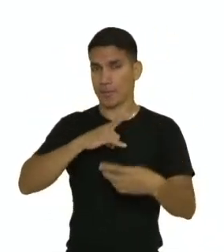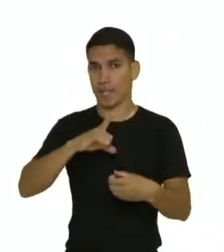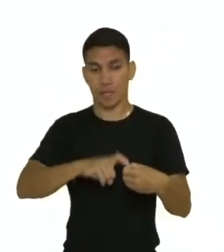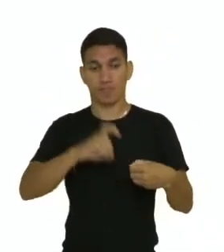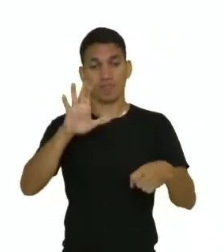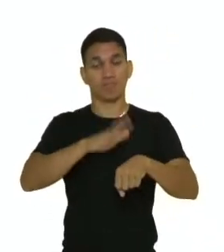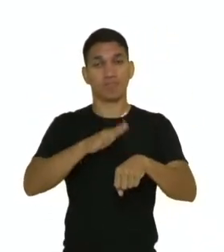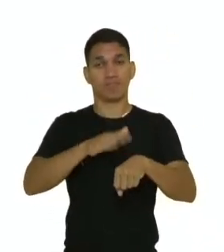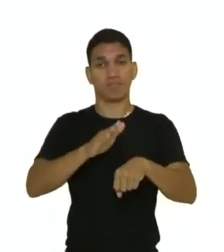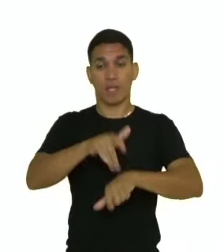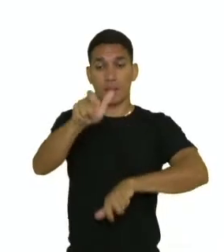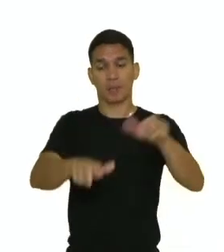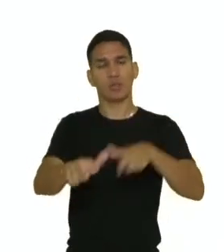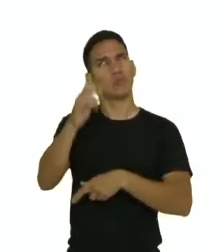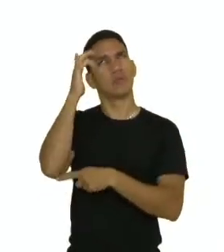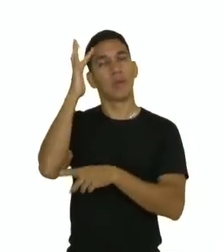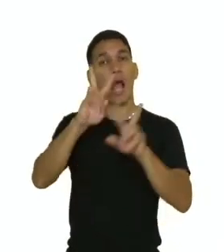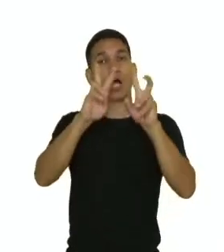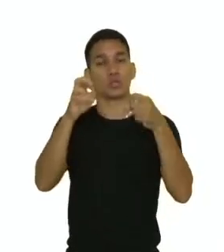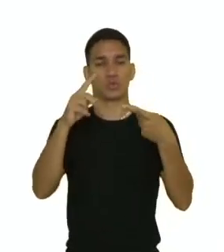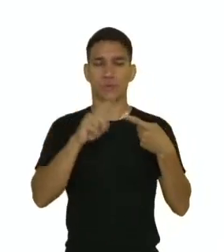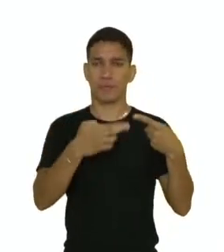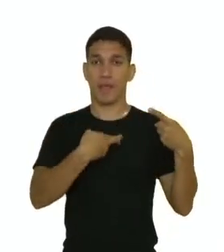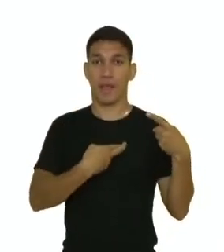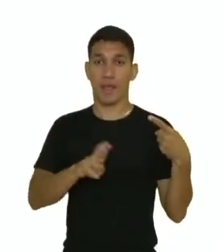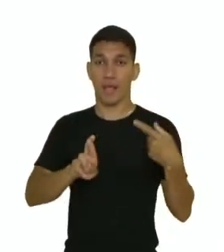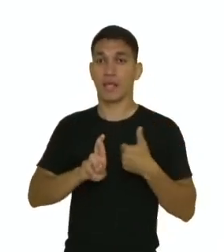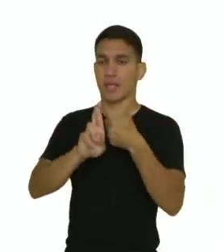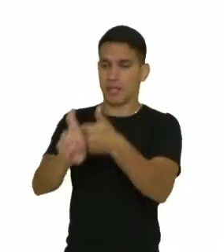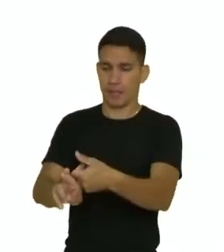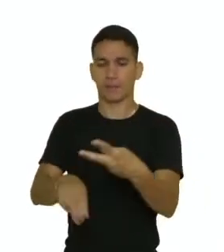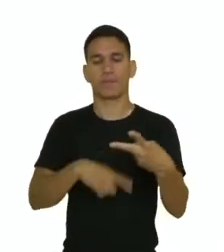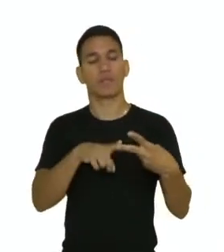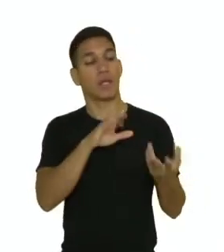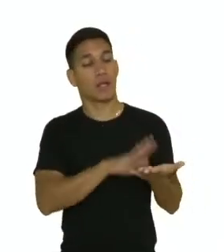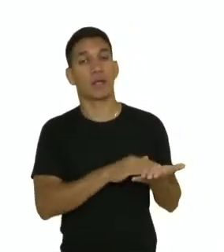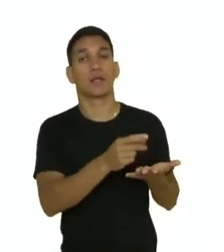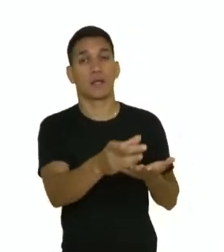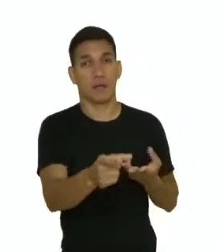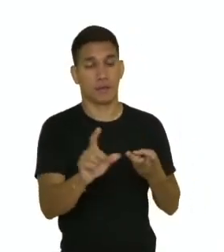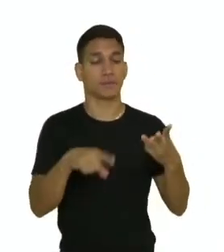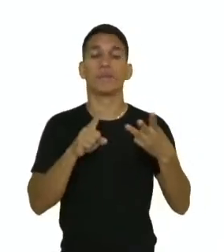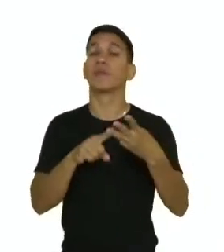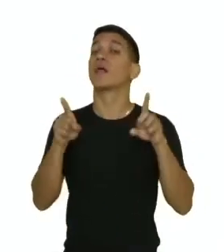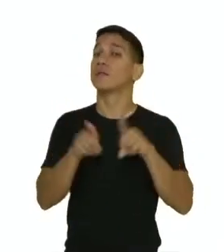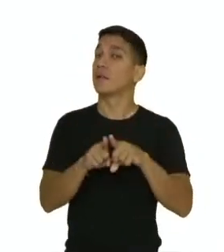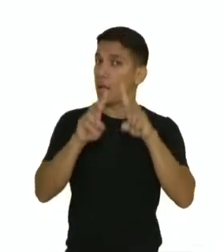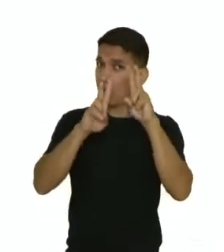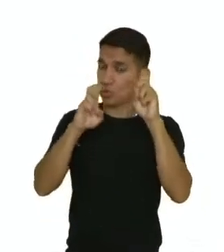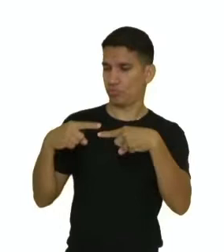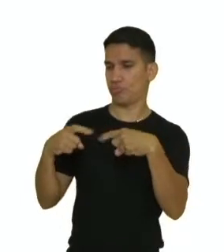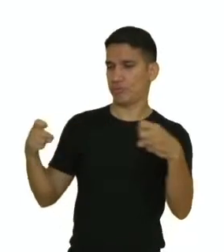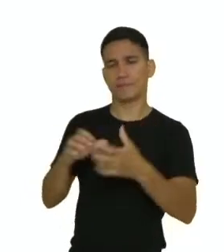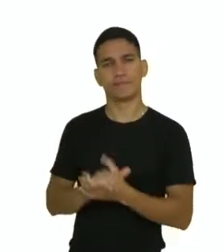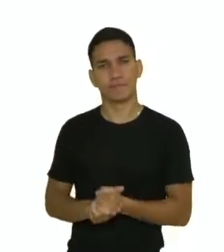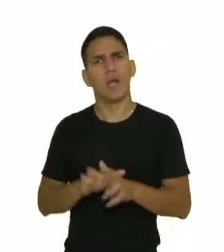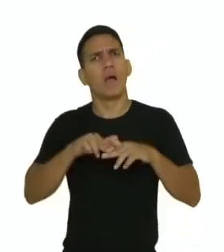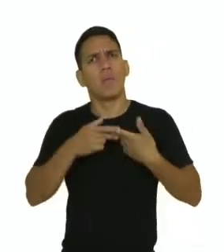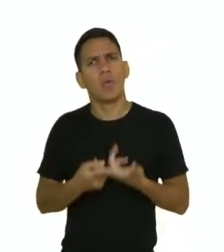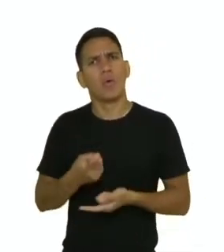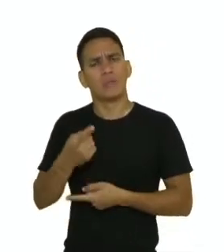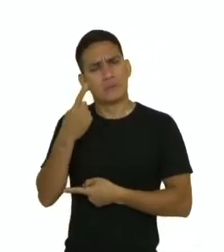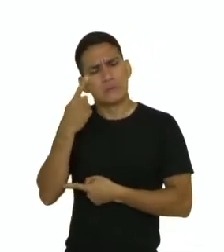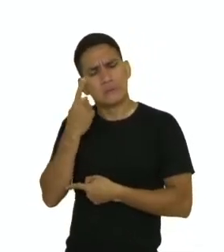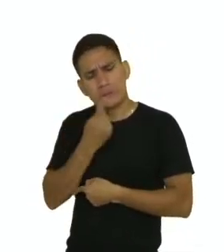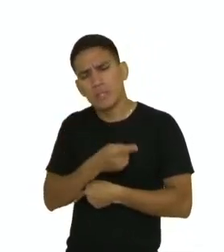dos pensadores em relação à religião, ao senso comum e até à ciência. A radicalidade